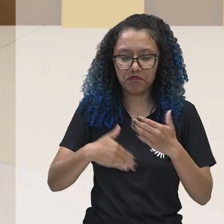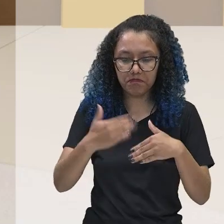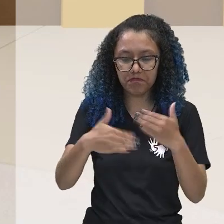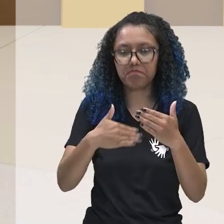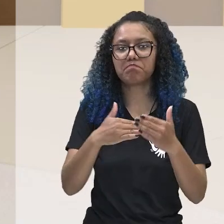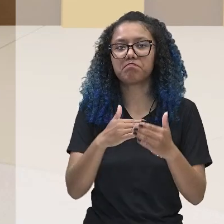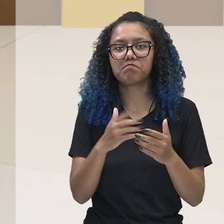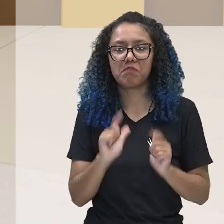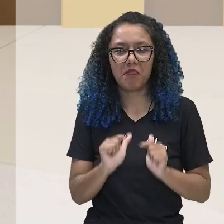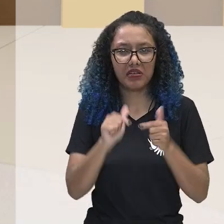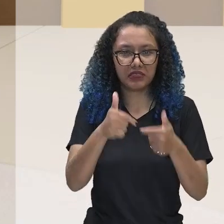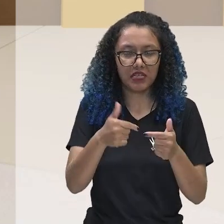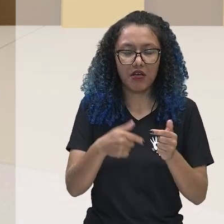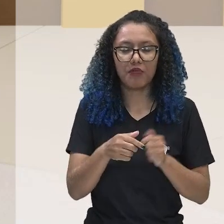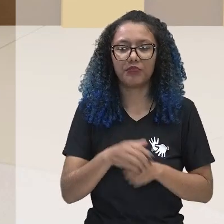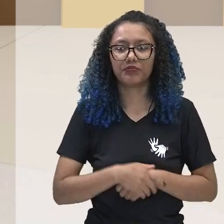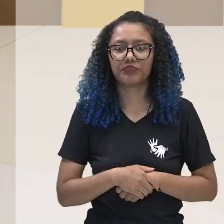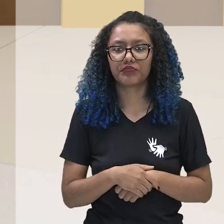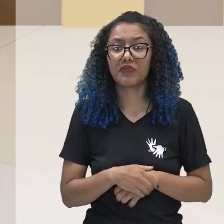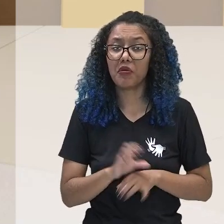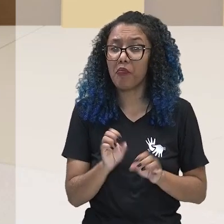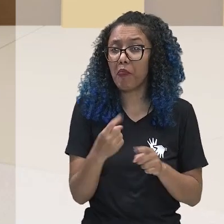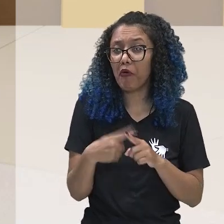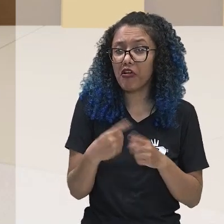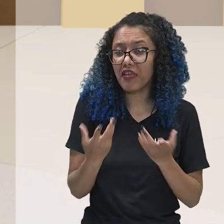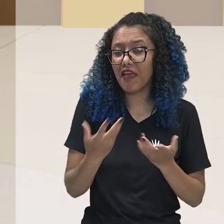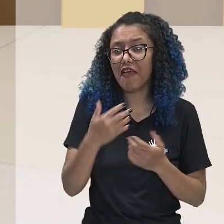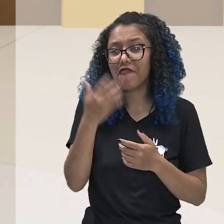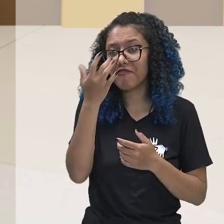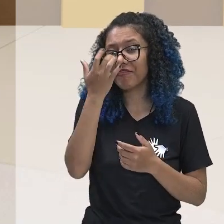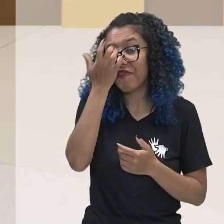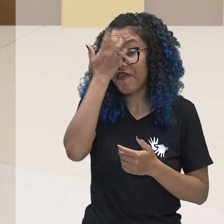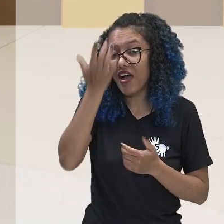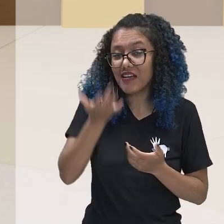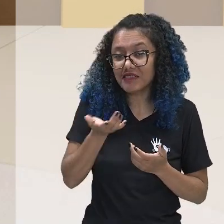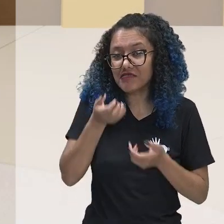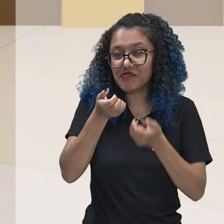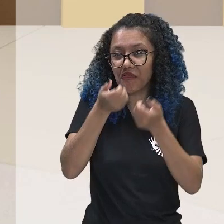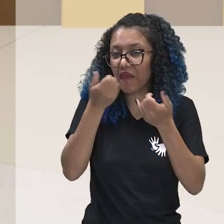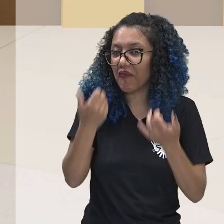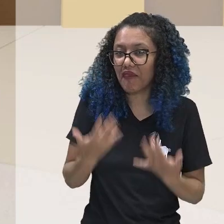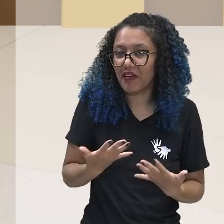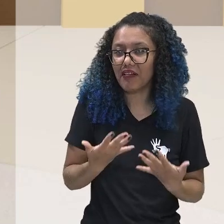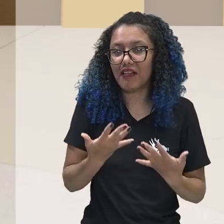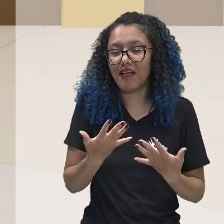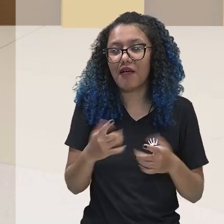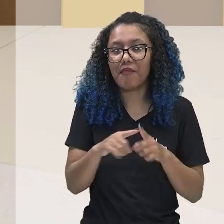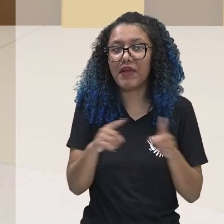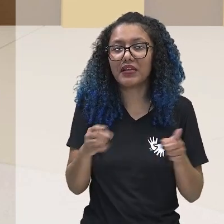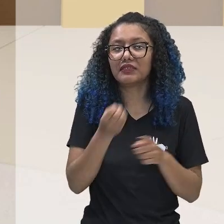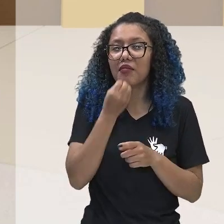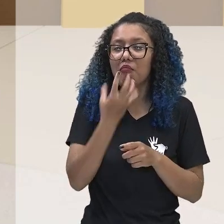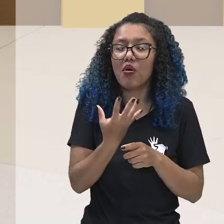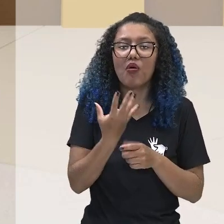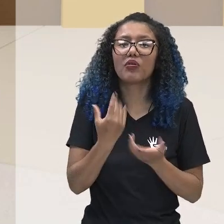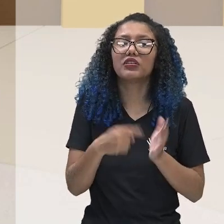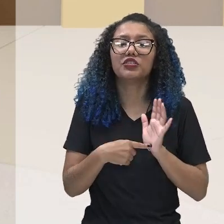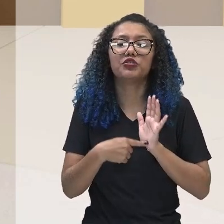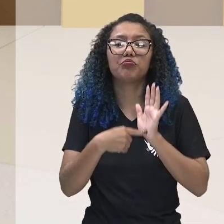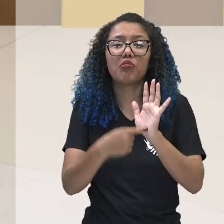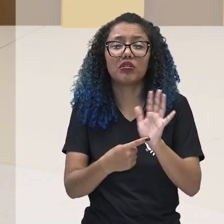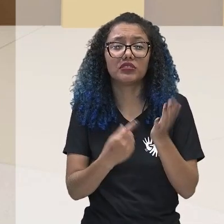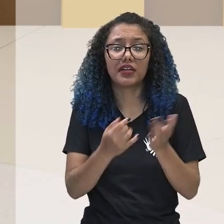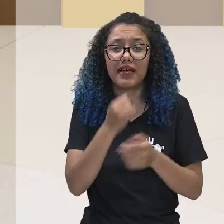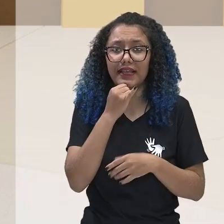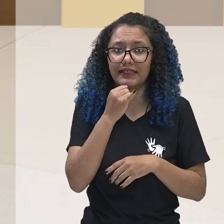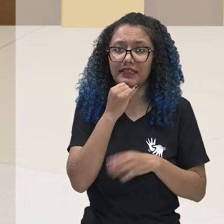gente falar, citar e tudo mais, né? Mas é melhor, fica mais claro quando a gente cita com exemplos. E eu trago um